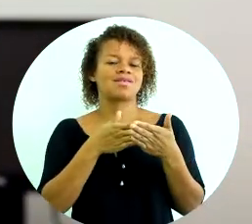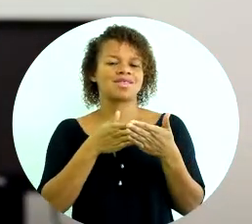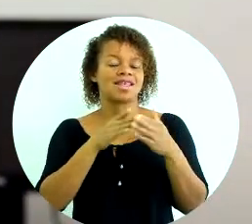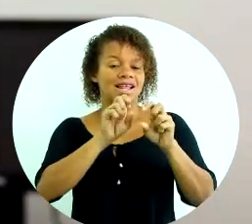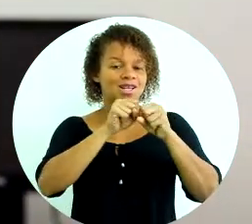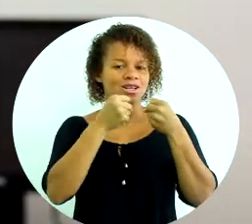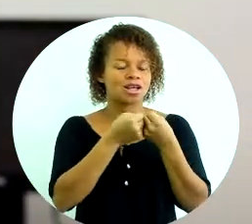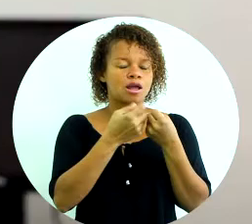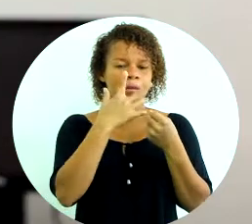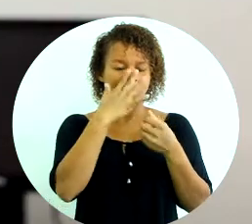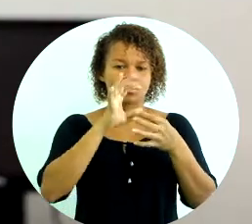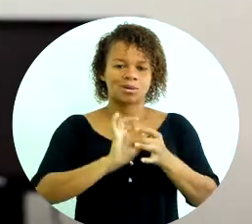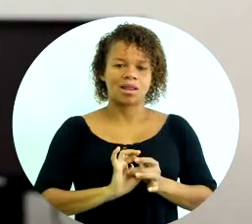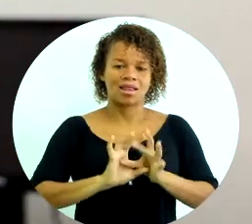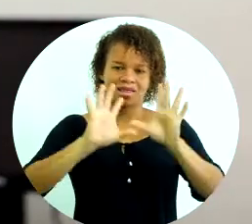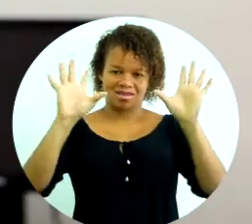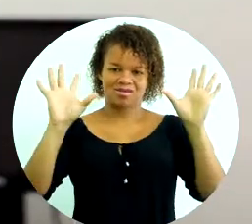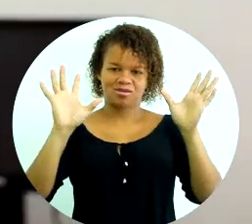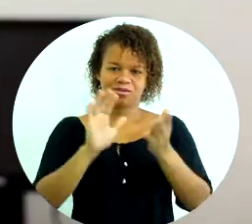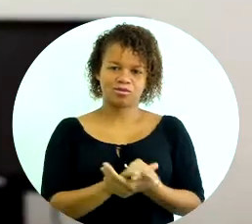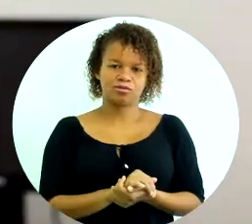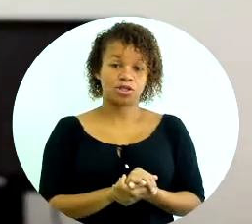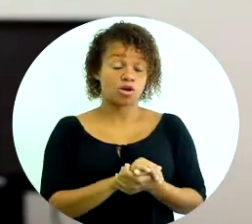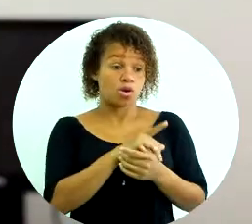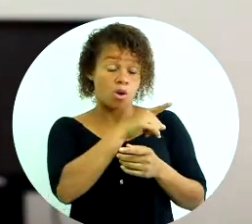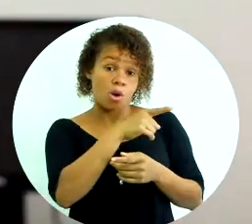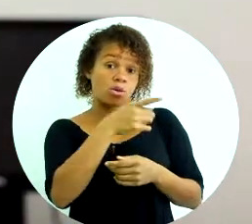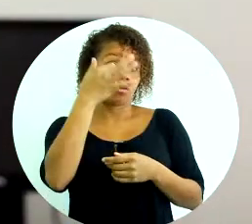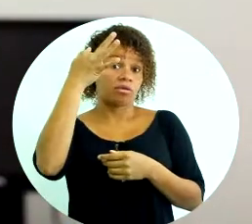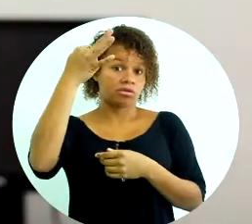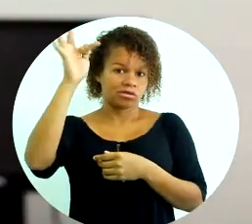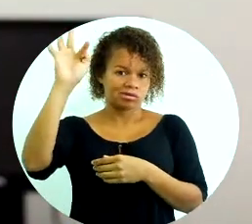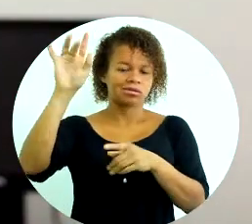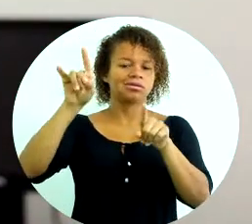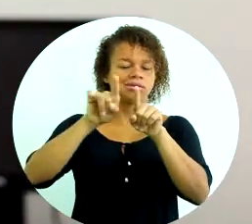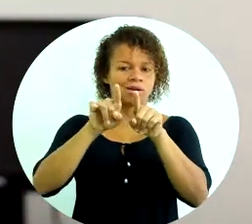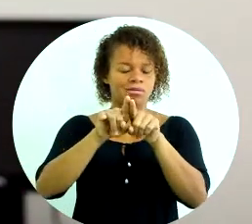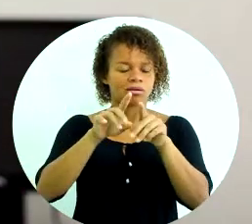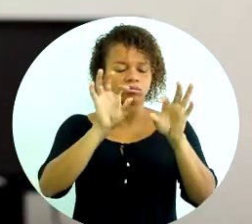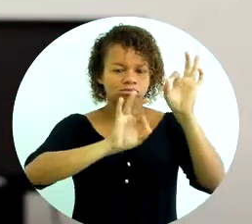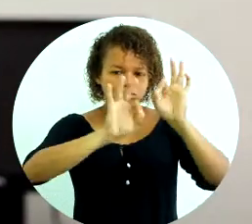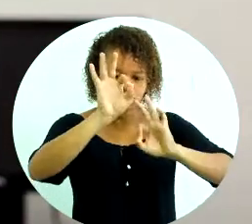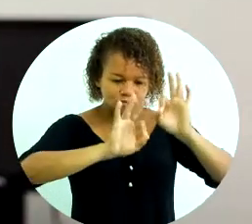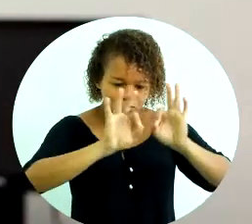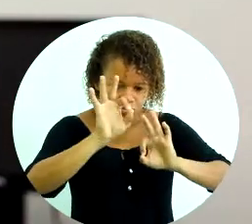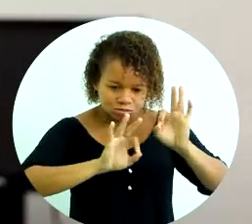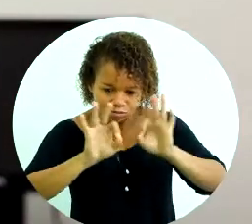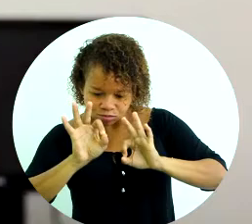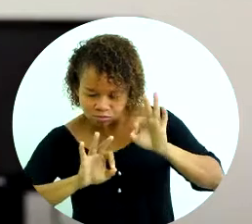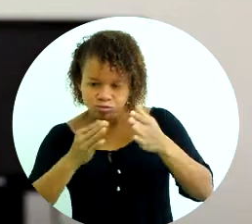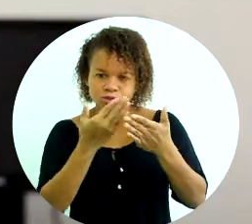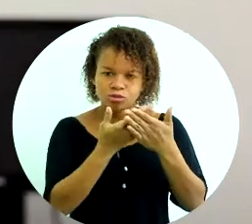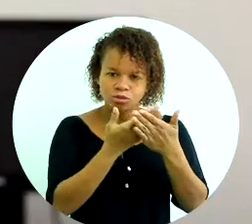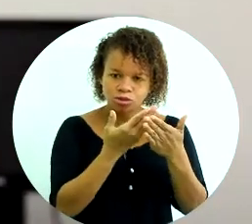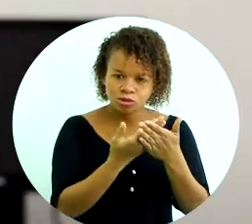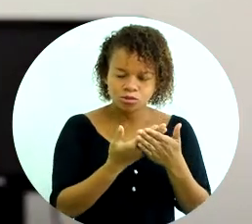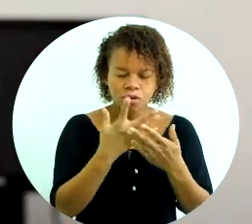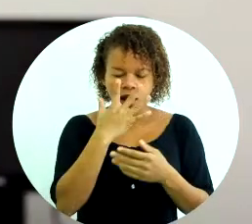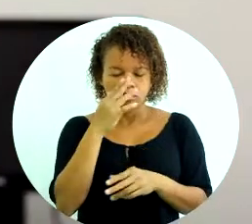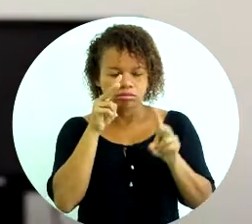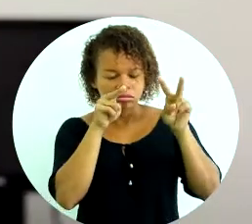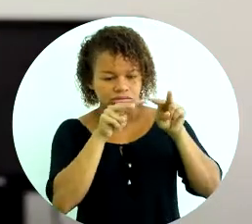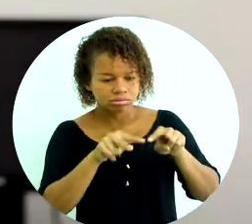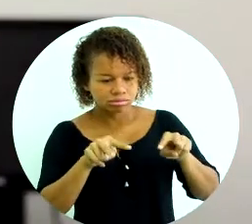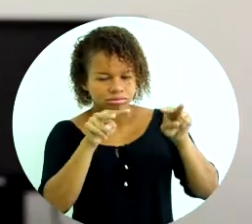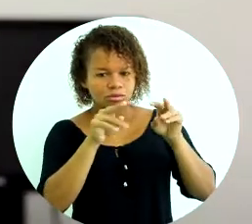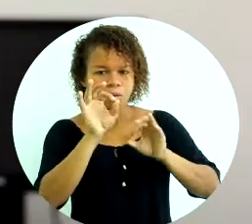para a manutenção da harmonia. Para isso, Émile Durkheim elabora a sua teoria conhecida